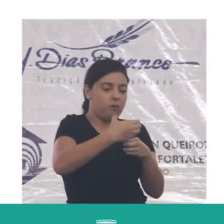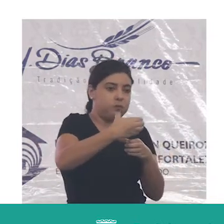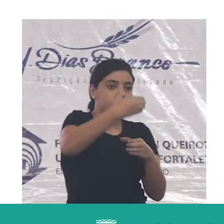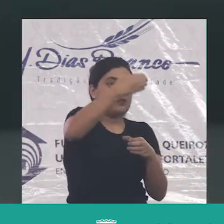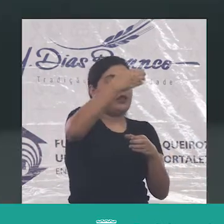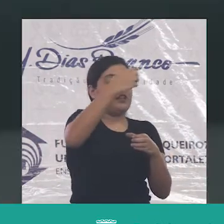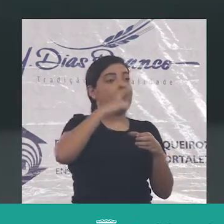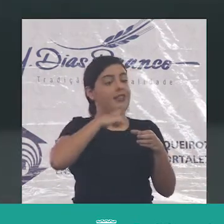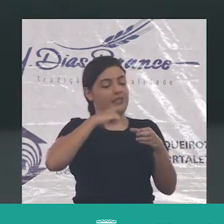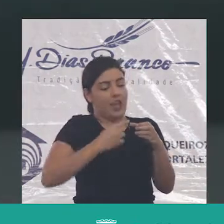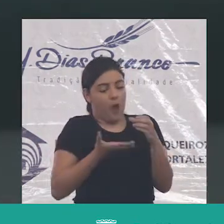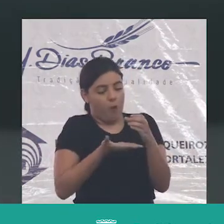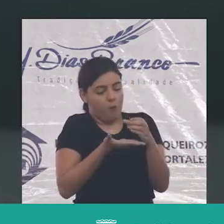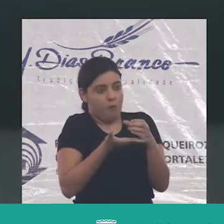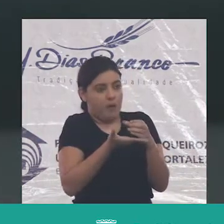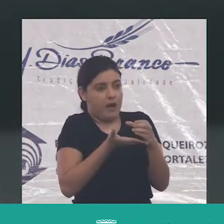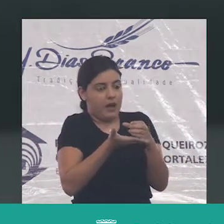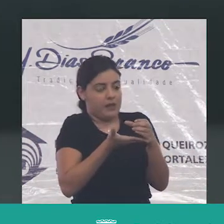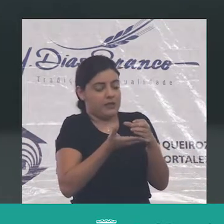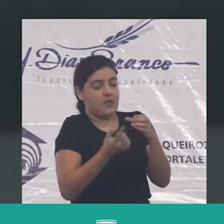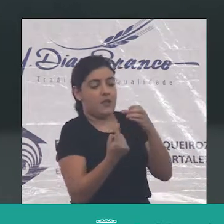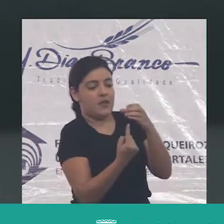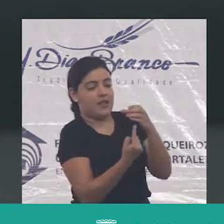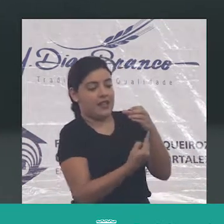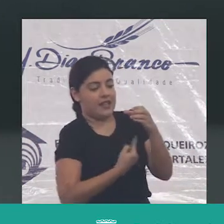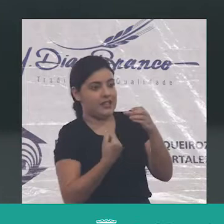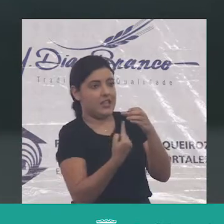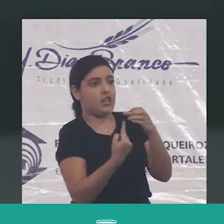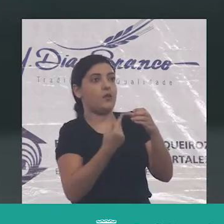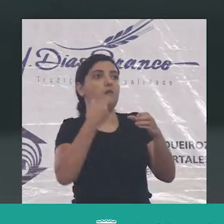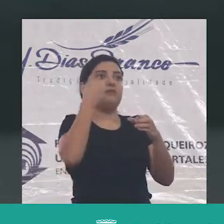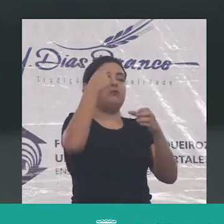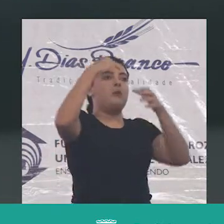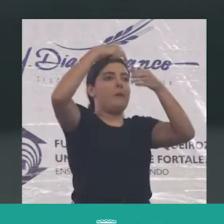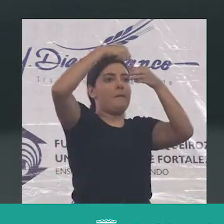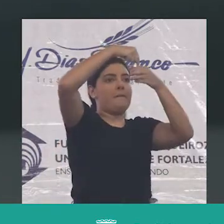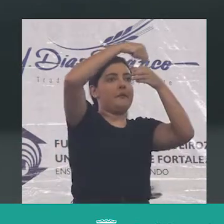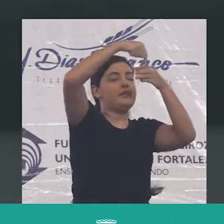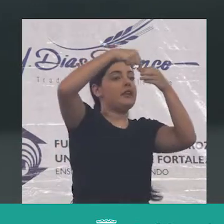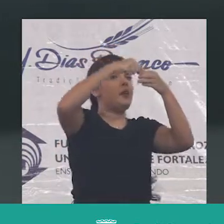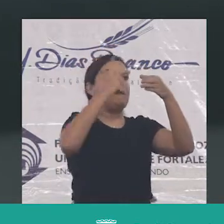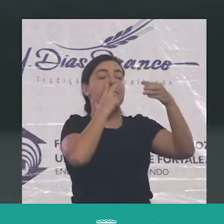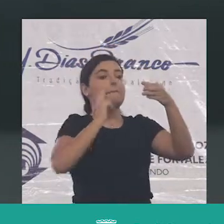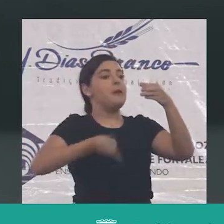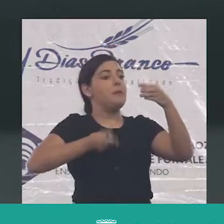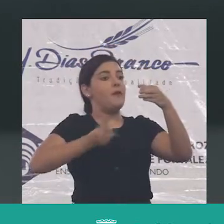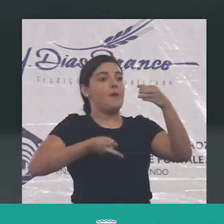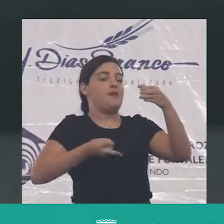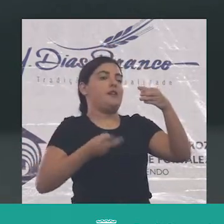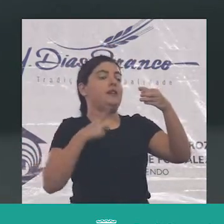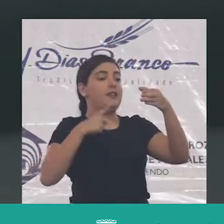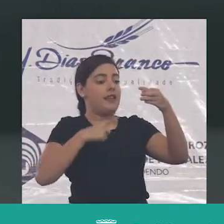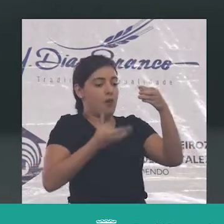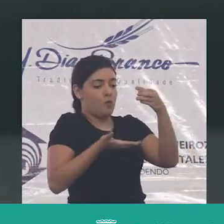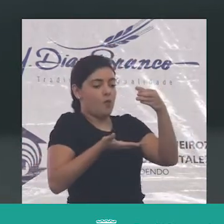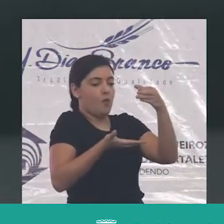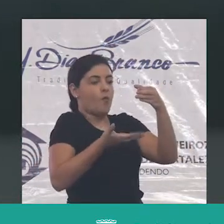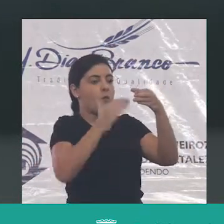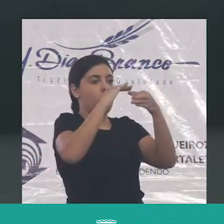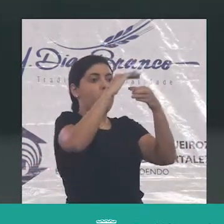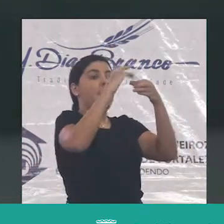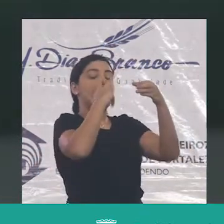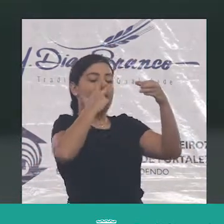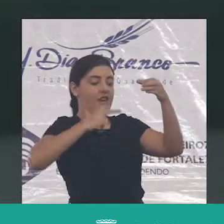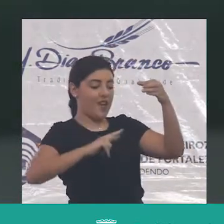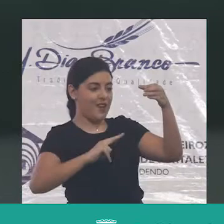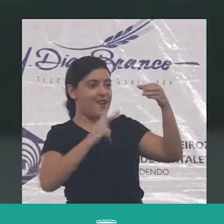vai ter uma base circular embaixo e outra base em cima. Então, eu também vou ter 2 bases que também vão ser